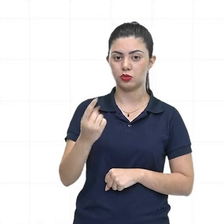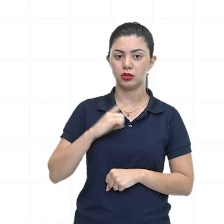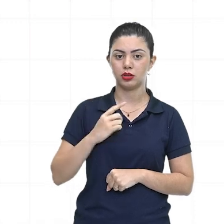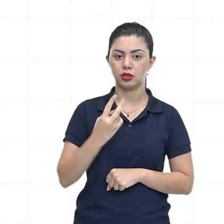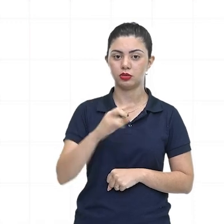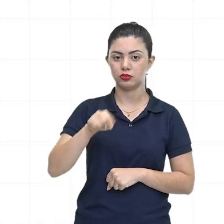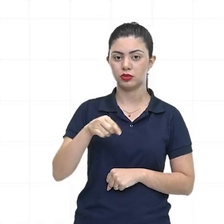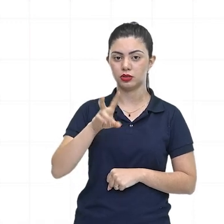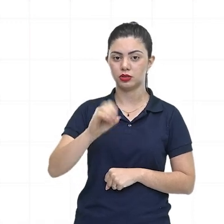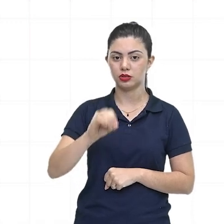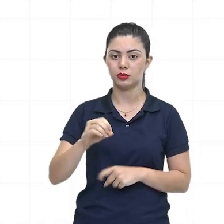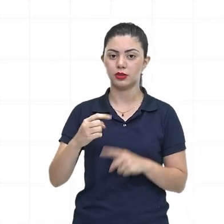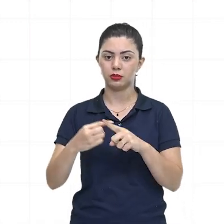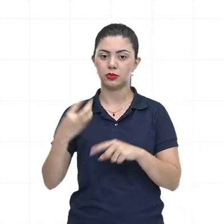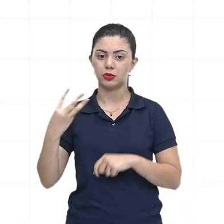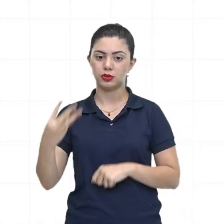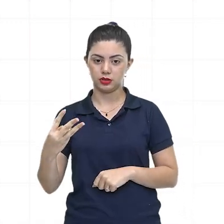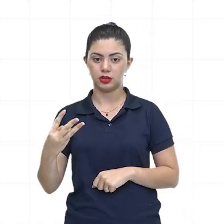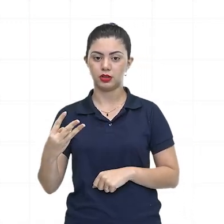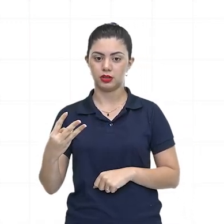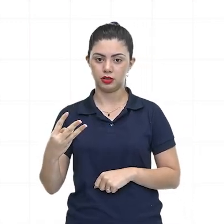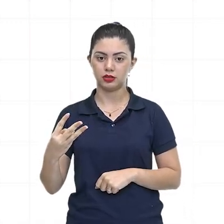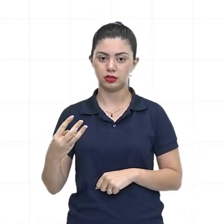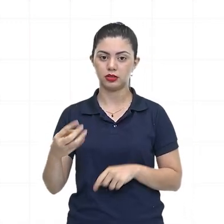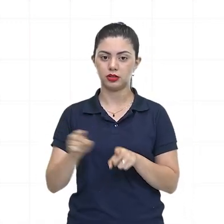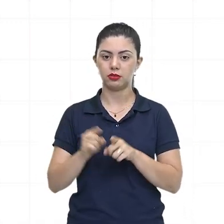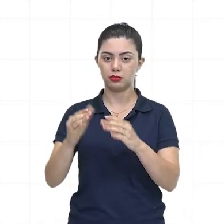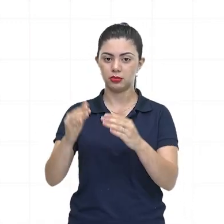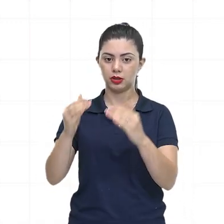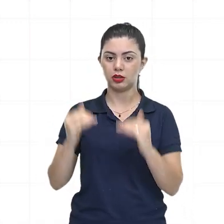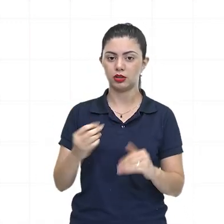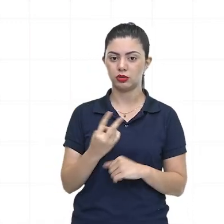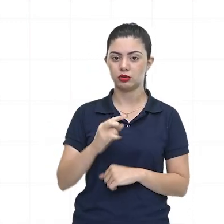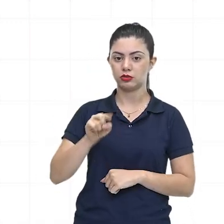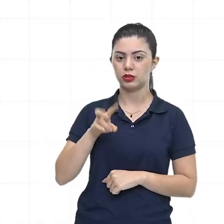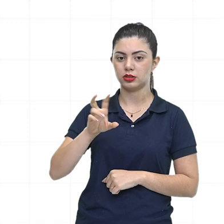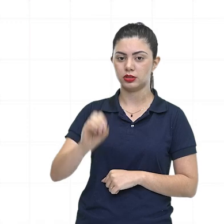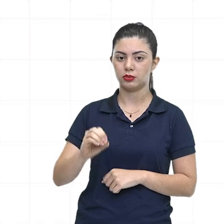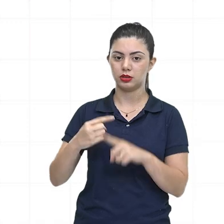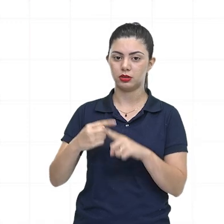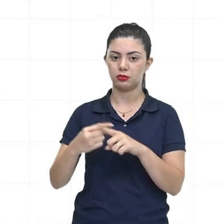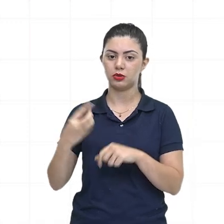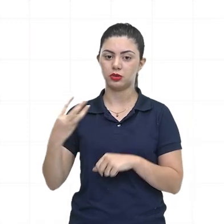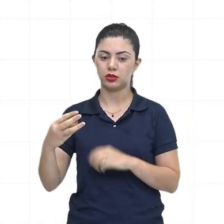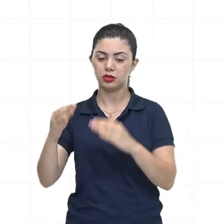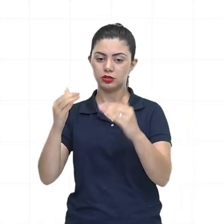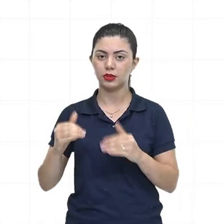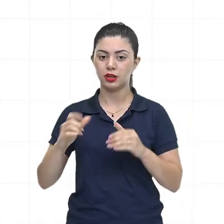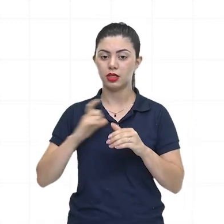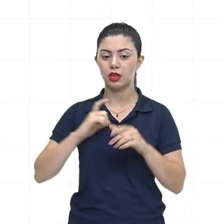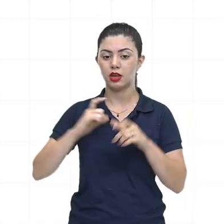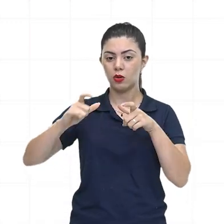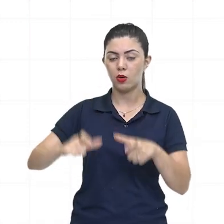com a mesma dimensão, 2,50 por 3. E um quarto um pouco maior aqui, 3 por 3.